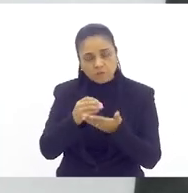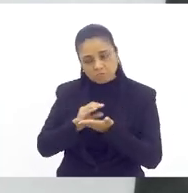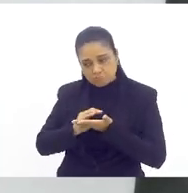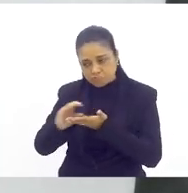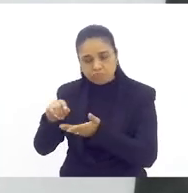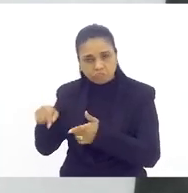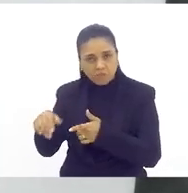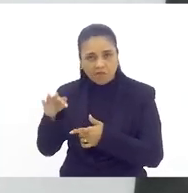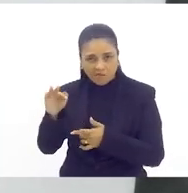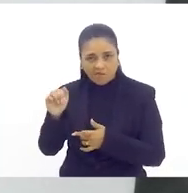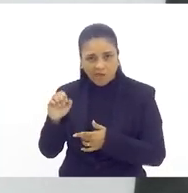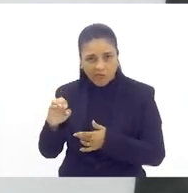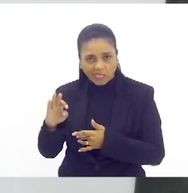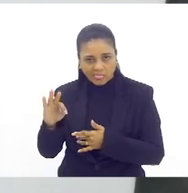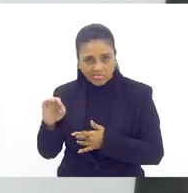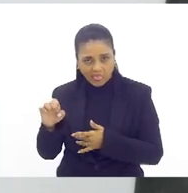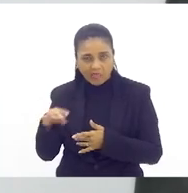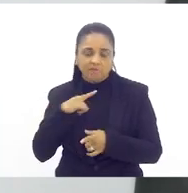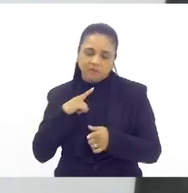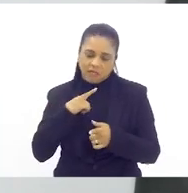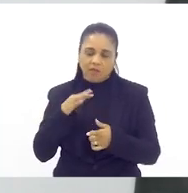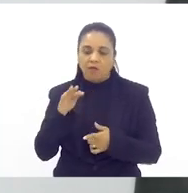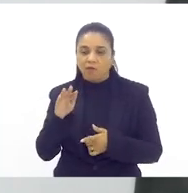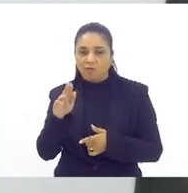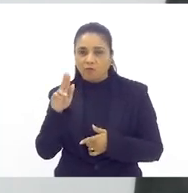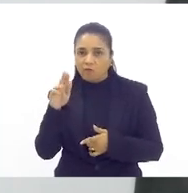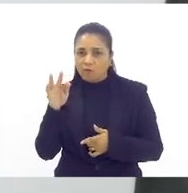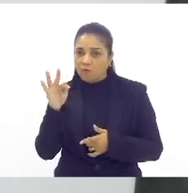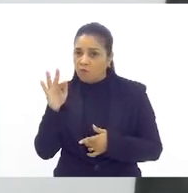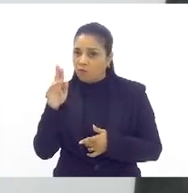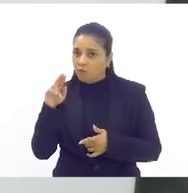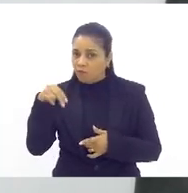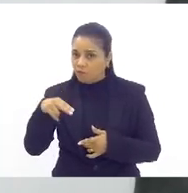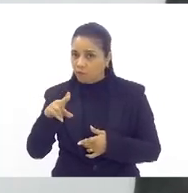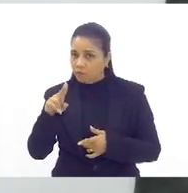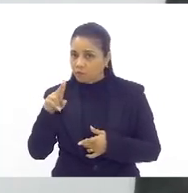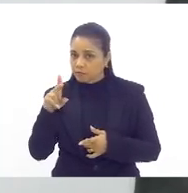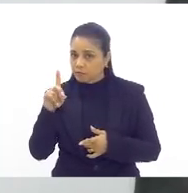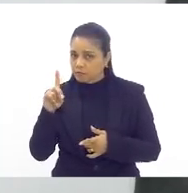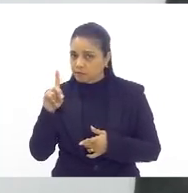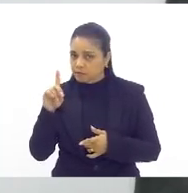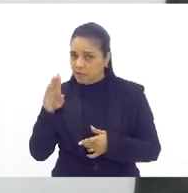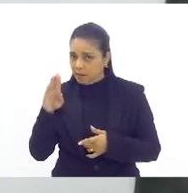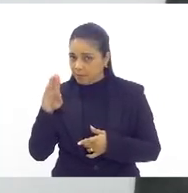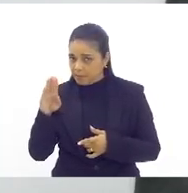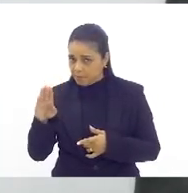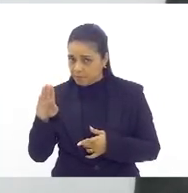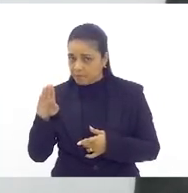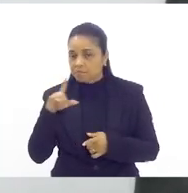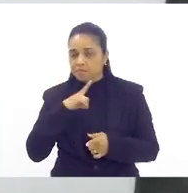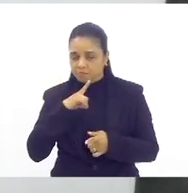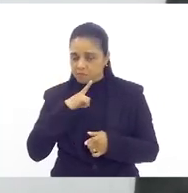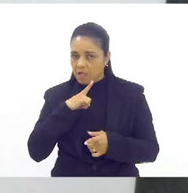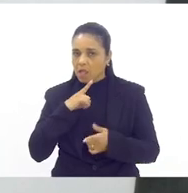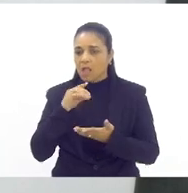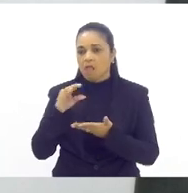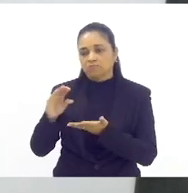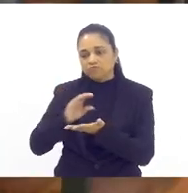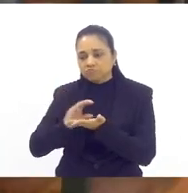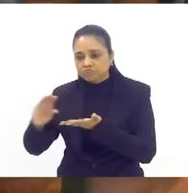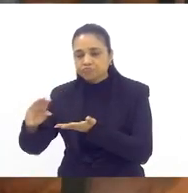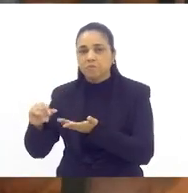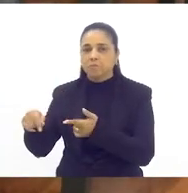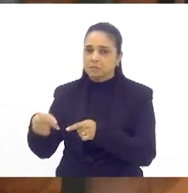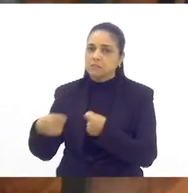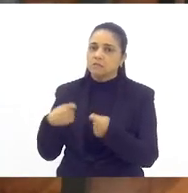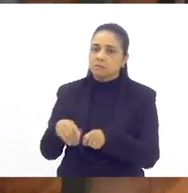vem travando uma que é Faetec tem a verba do fundeb carimbada discriminado né inclusive também era importante ter esse retorno de como é que tava isso